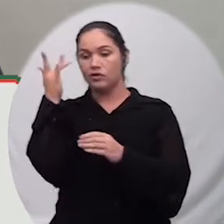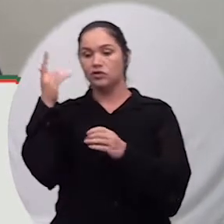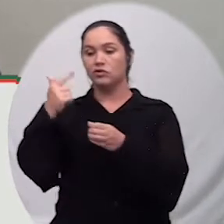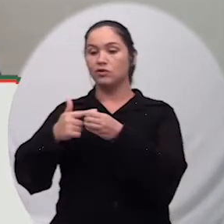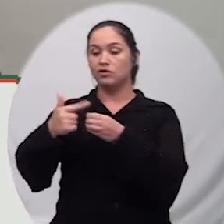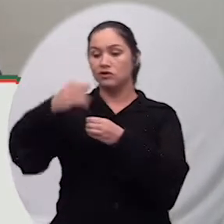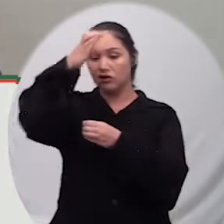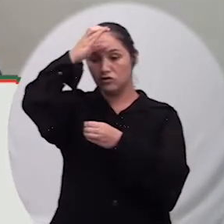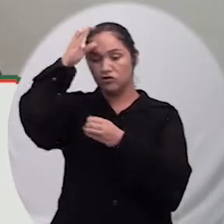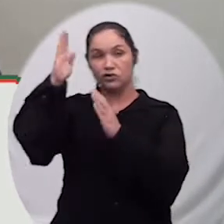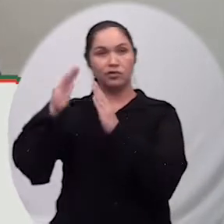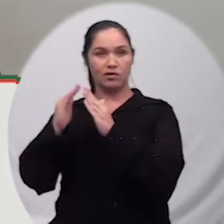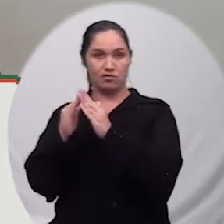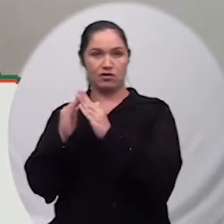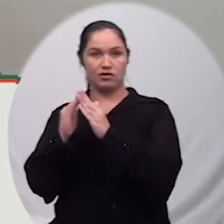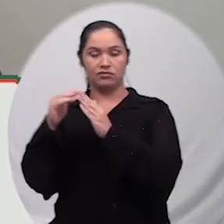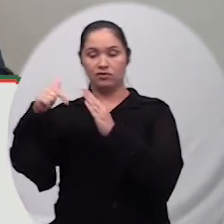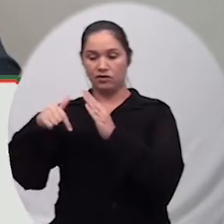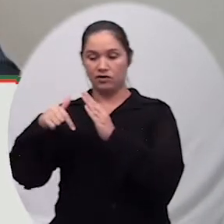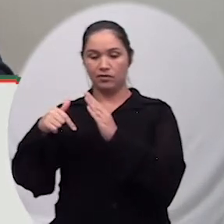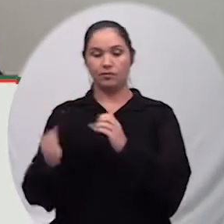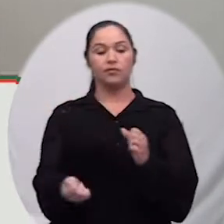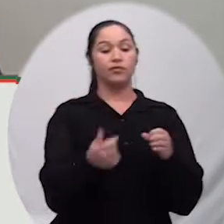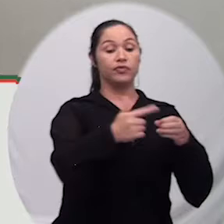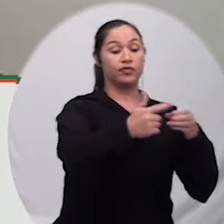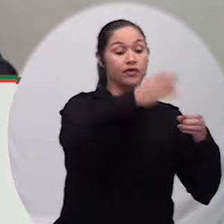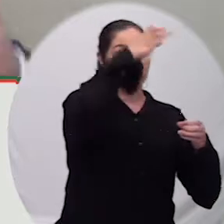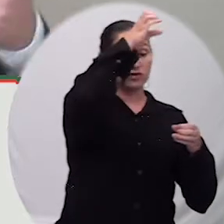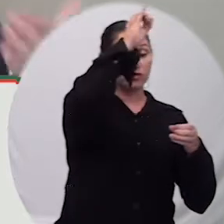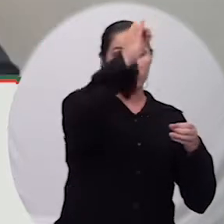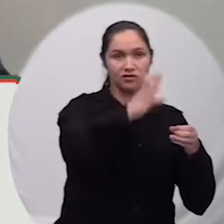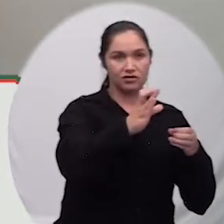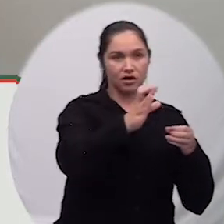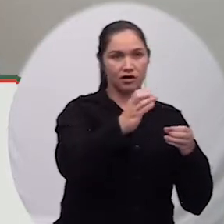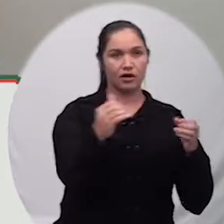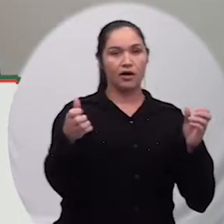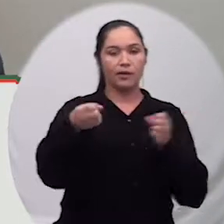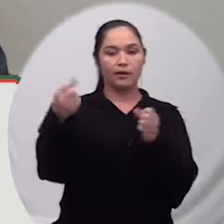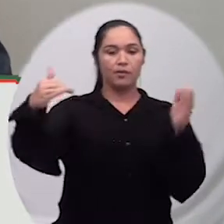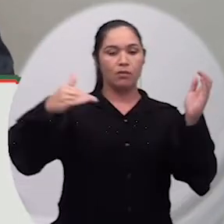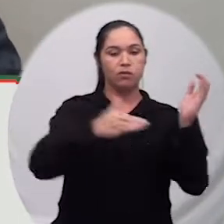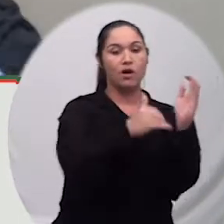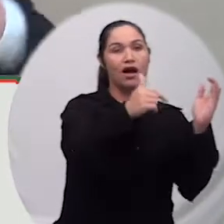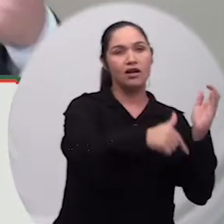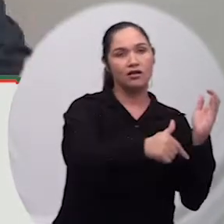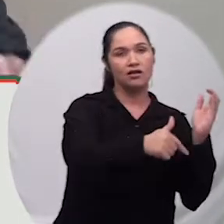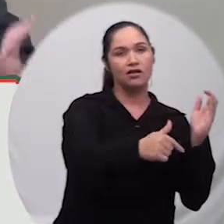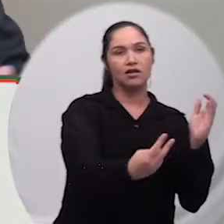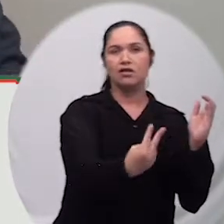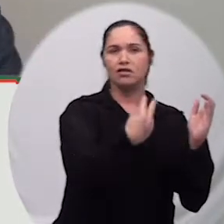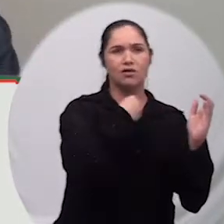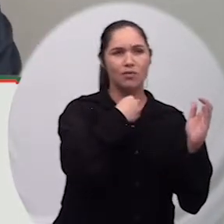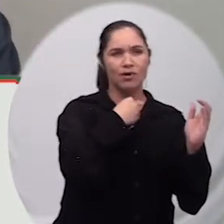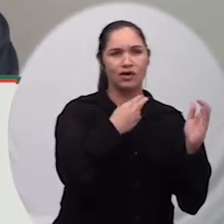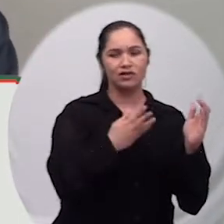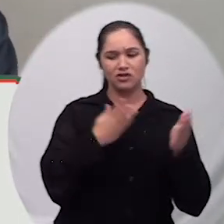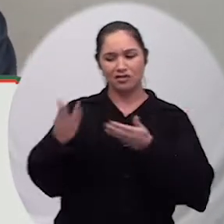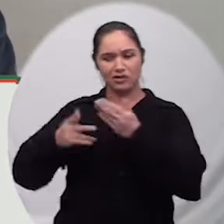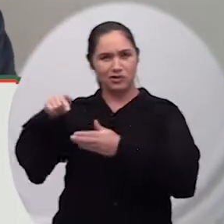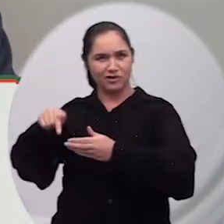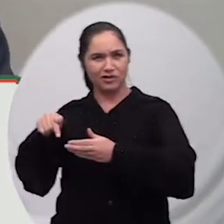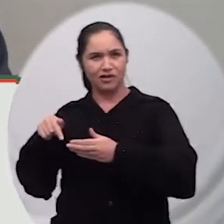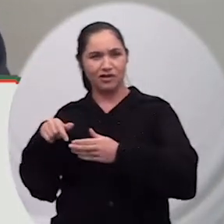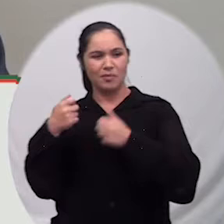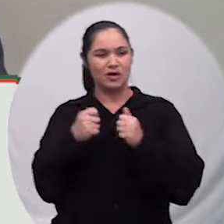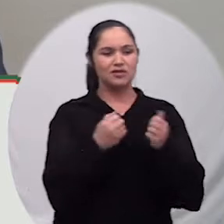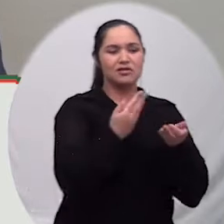para esperar. Saúde não se espera. Logo mais num caso desse, que tem que ter um retorno para ver se vai precisar fazer uma cirurgia ou não, vereador Lima. Então,